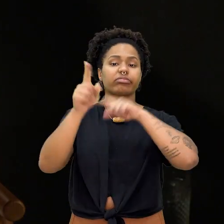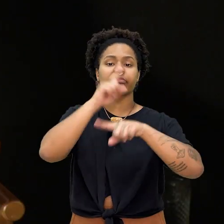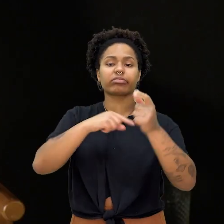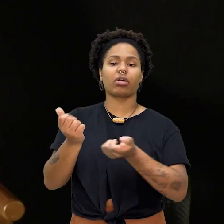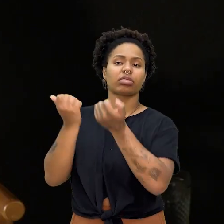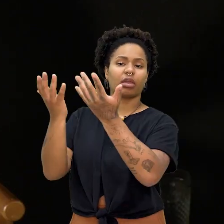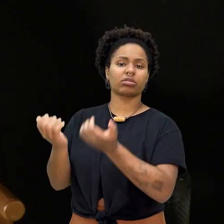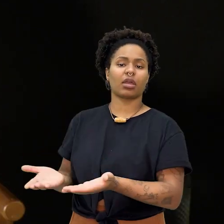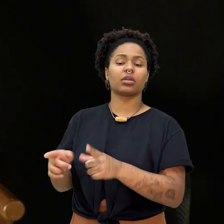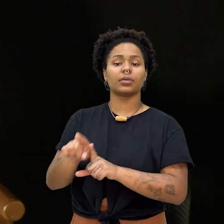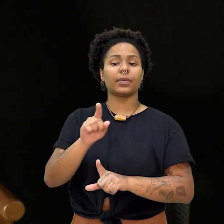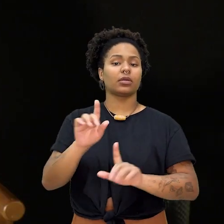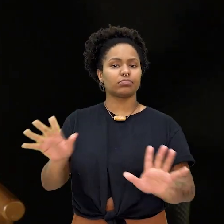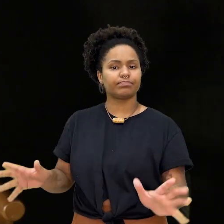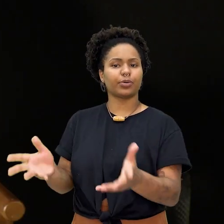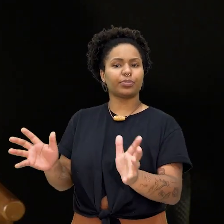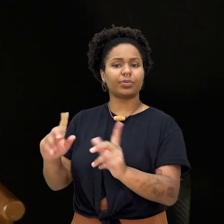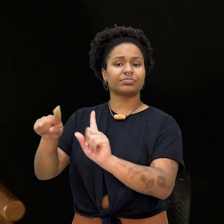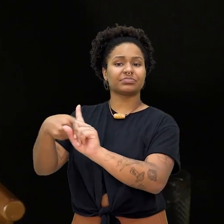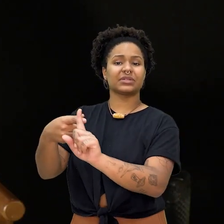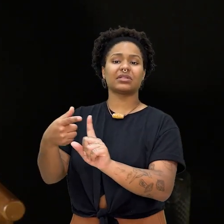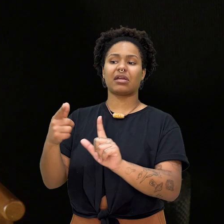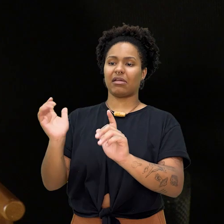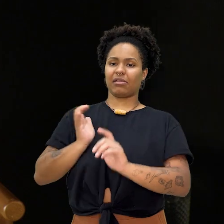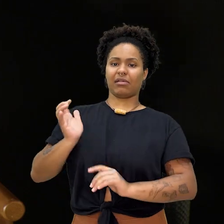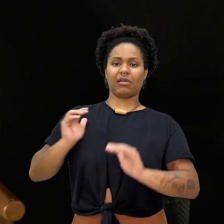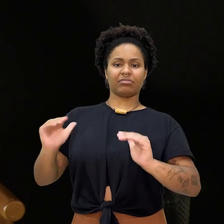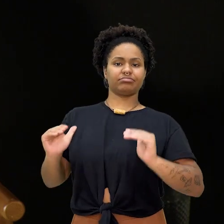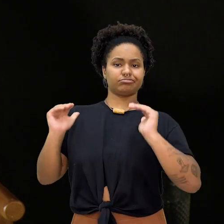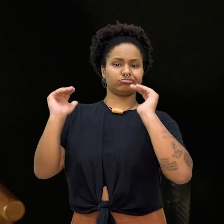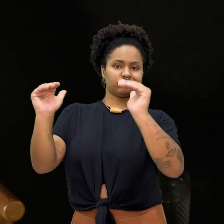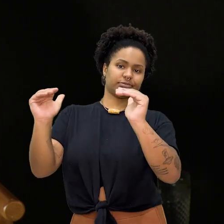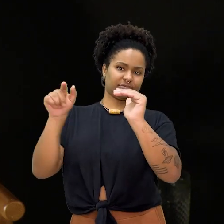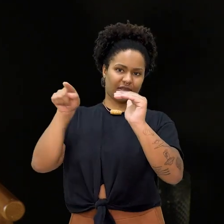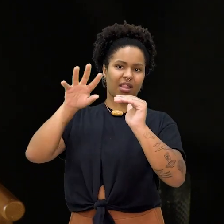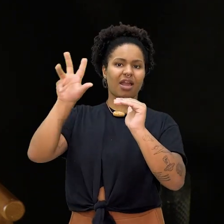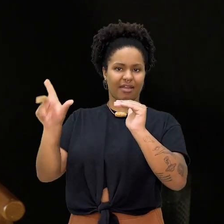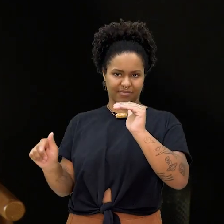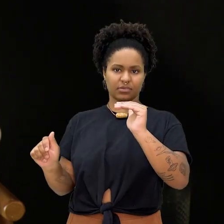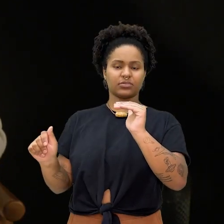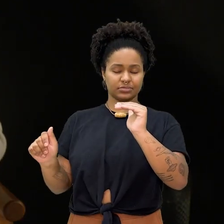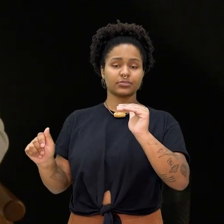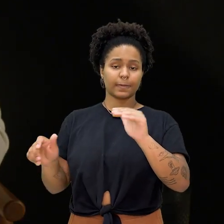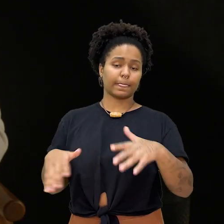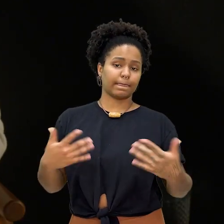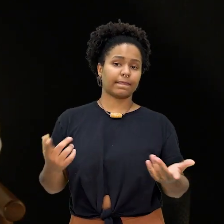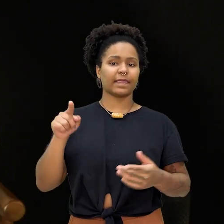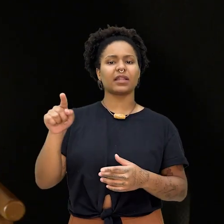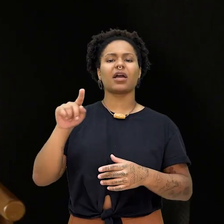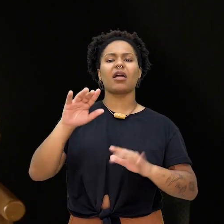aleatória e alimentando uma elite muito corrupta. A África foi